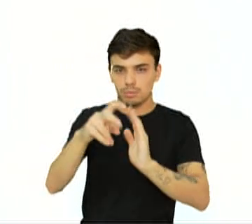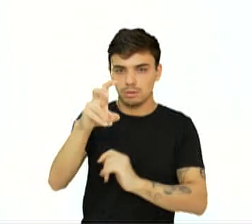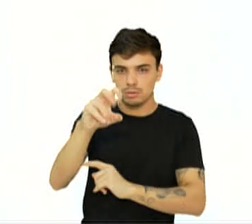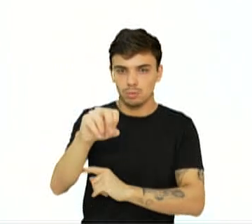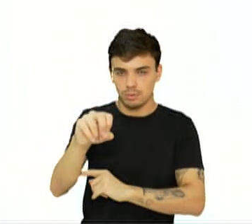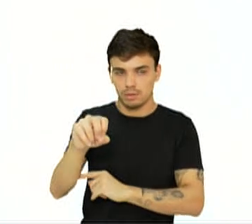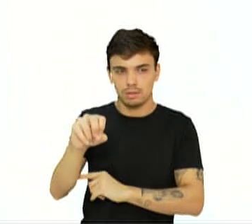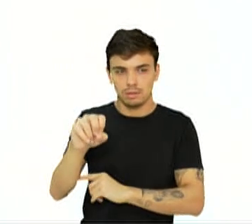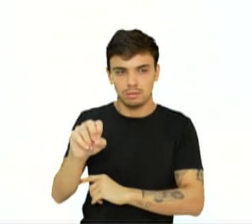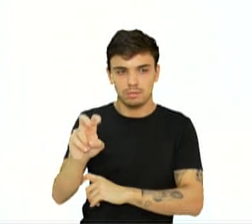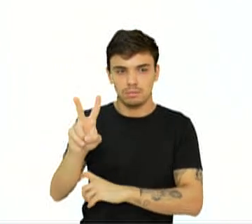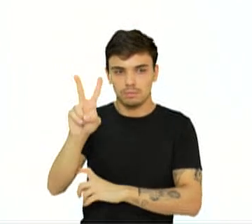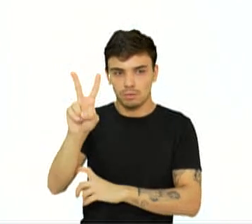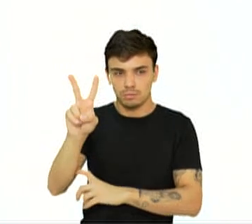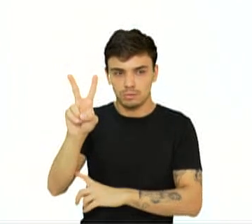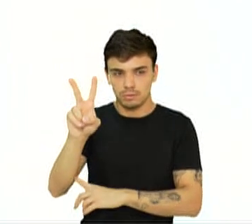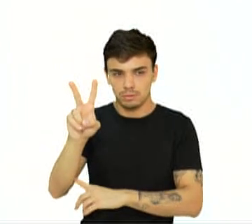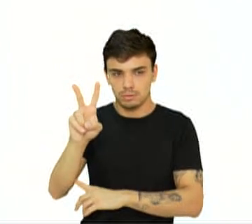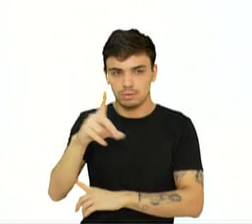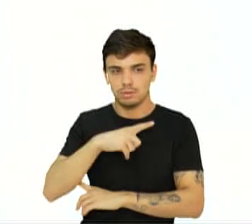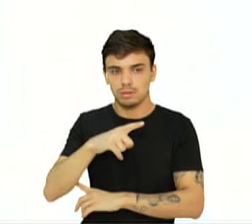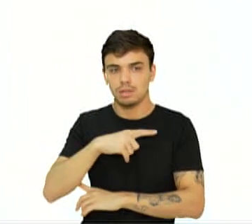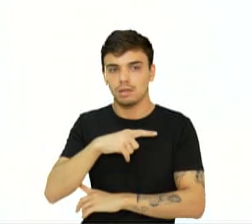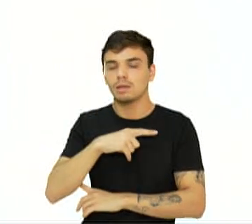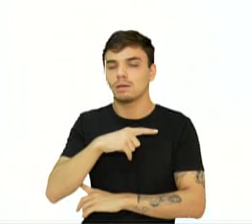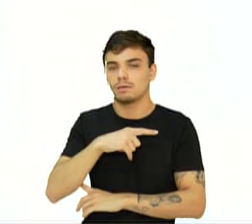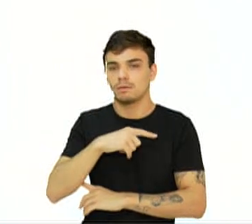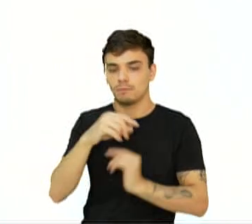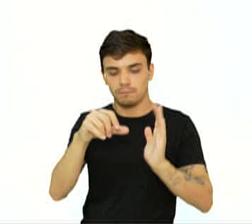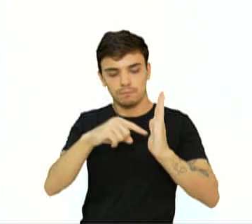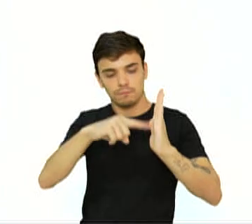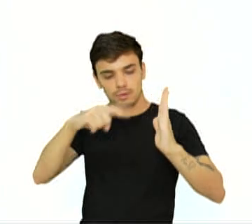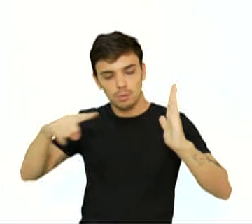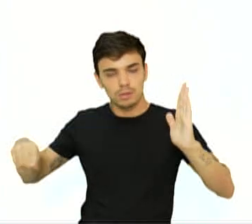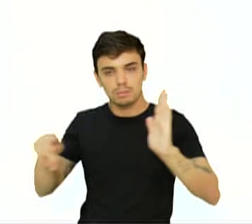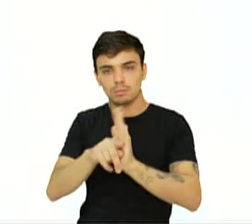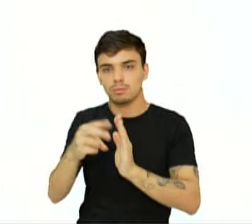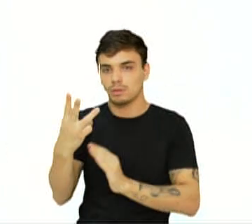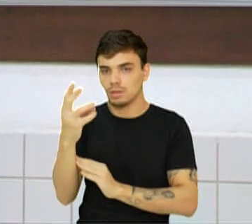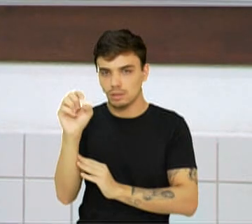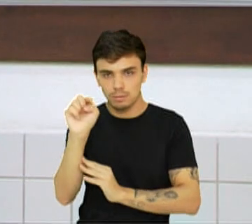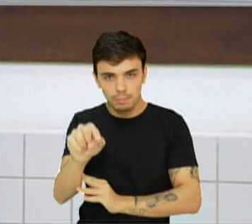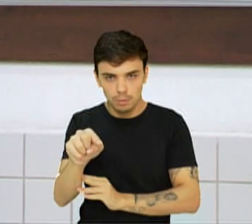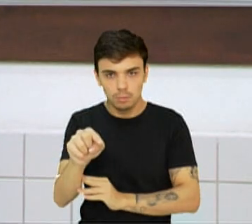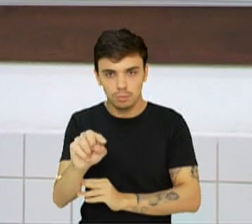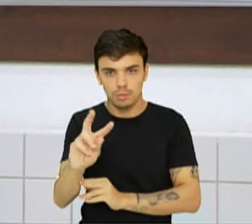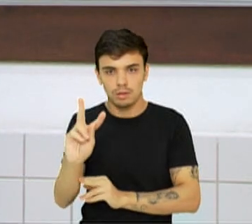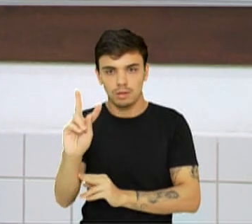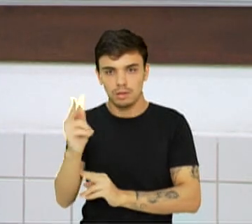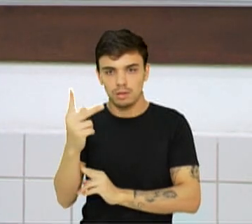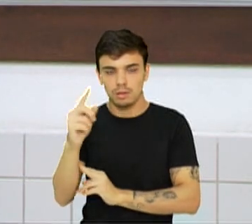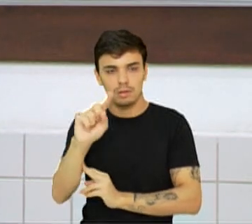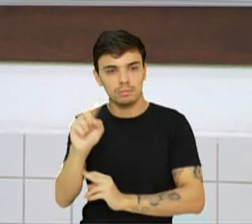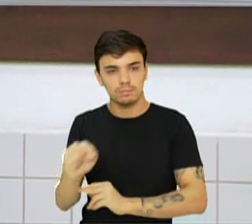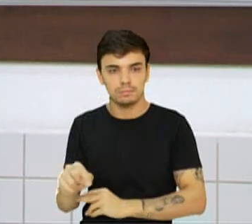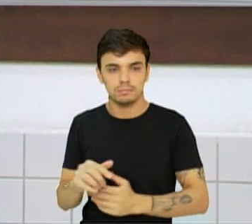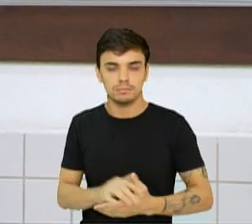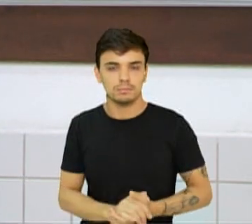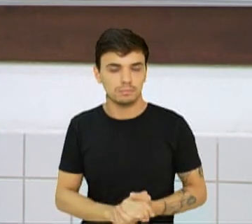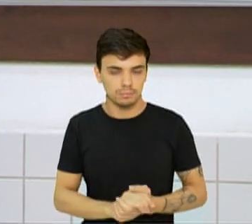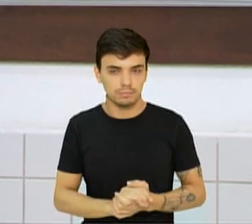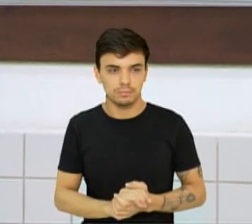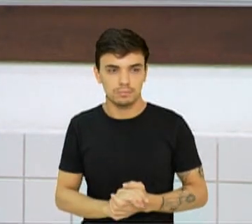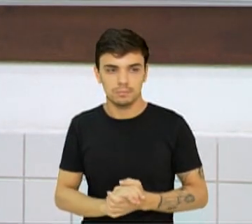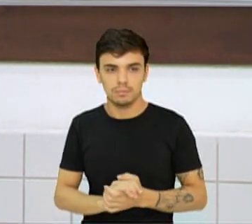com frequência de 3.000 Hz. Então quer dizer que a alimentação do circuito é feita por uma tensão de 50 volts que